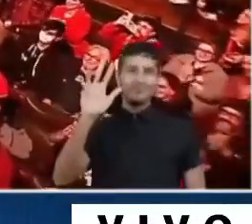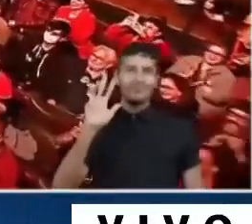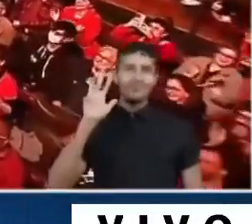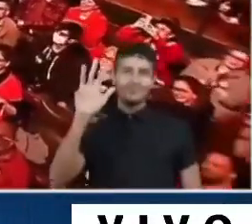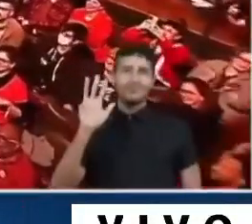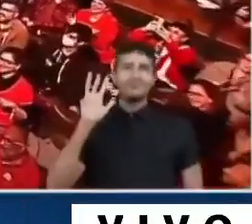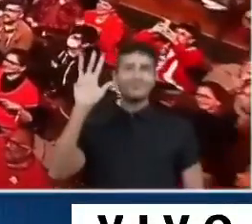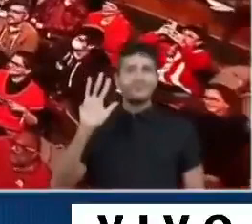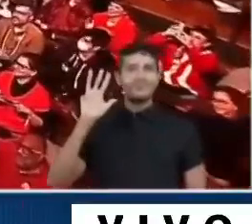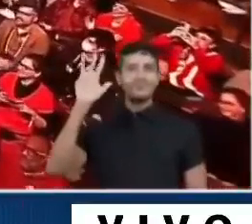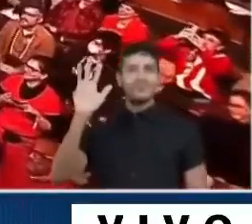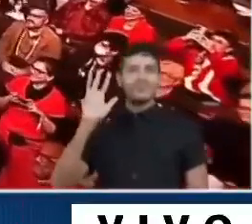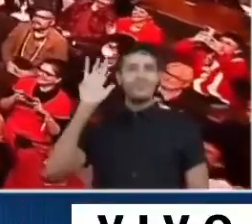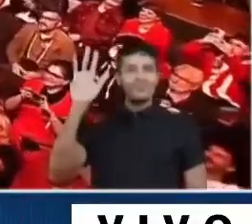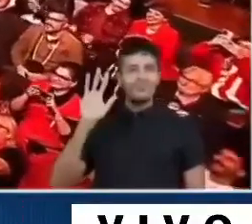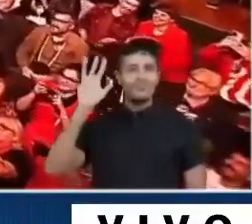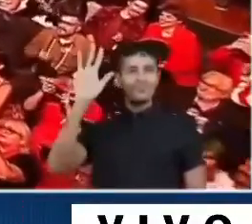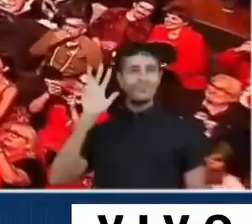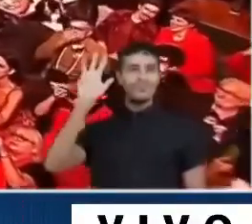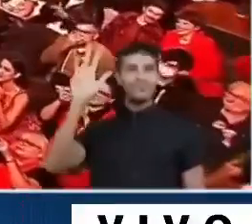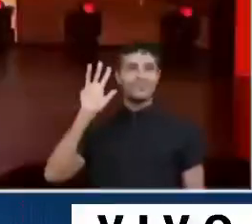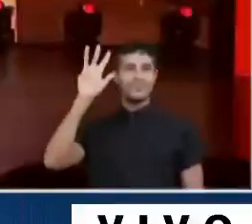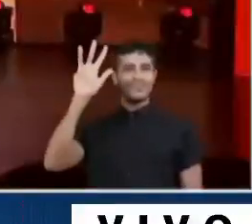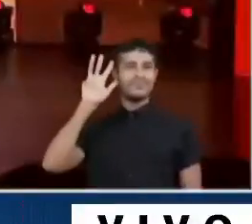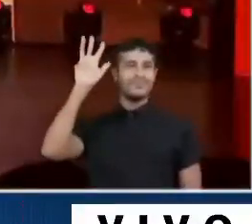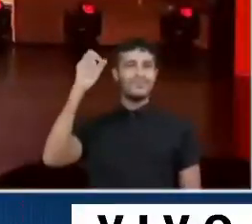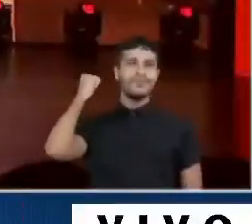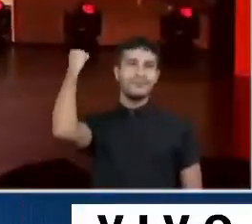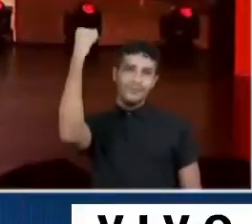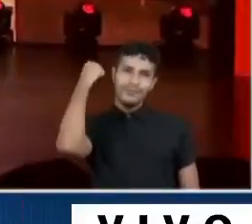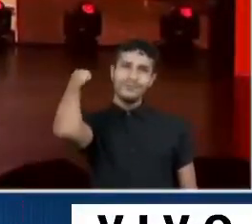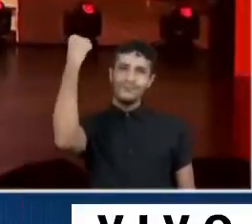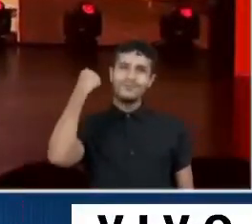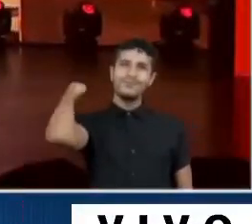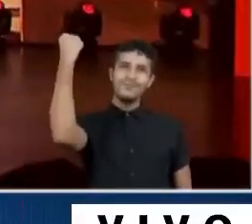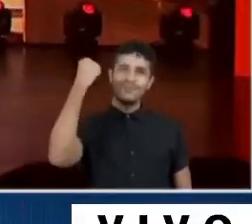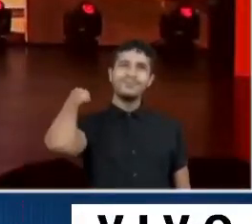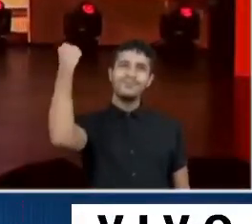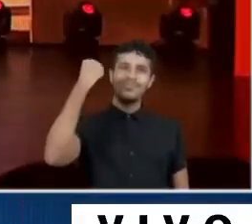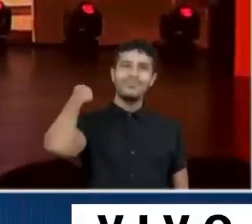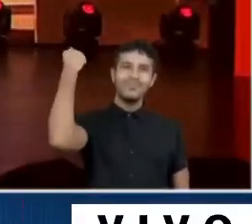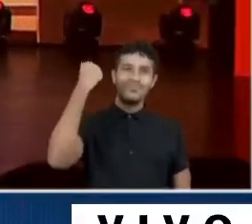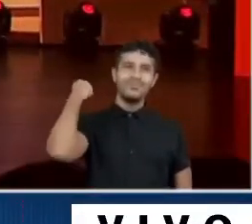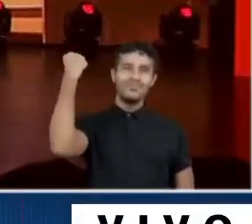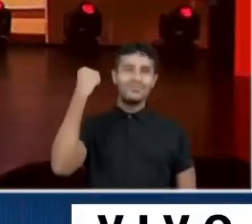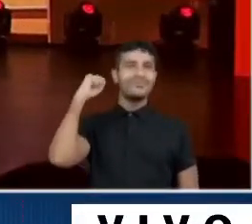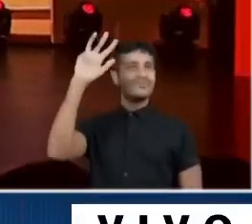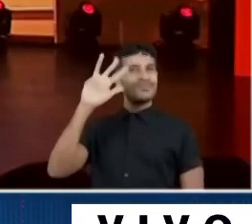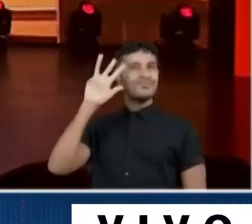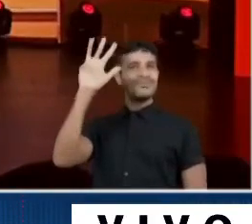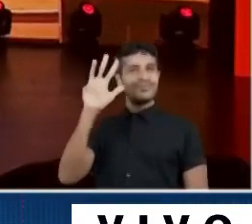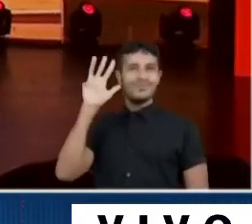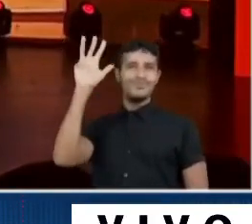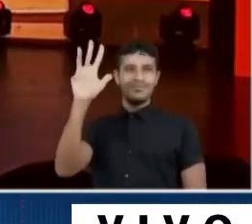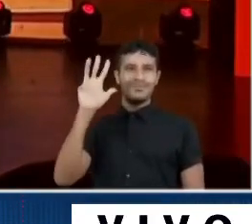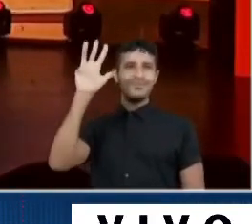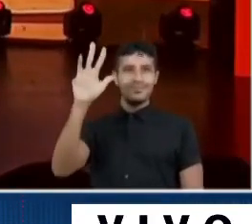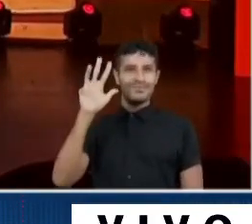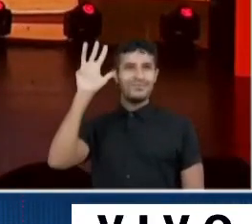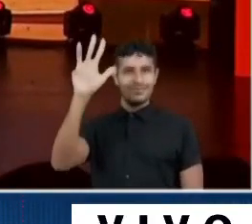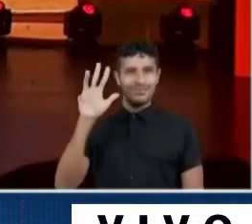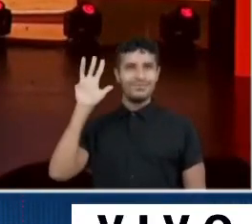nas redes sociais com vários milhões de seguidores e com artistas também que podem conversar com público